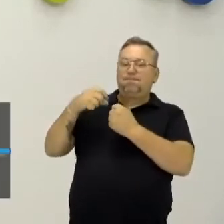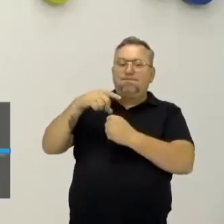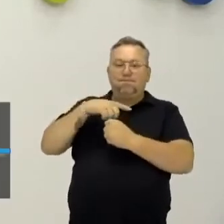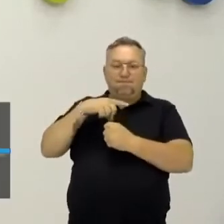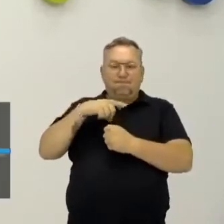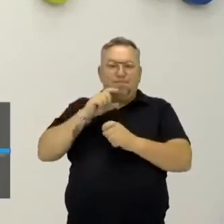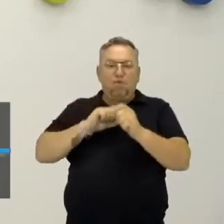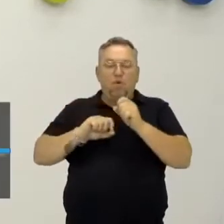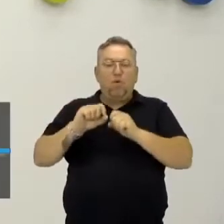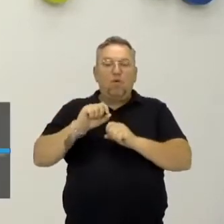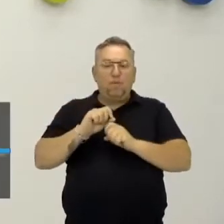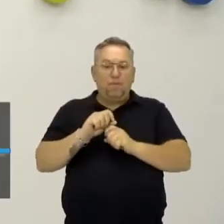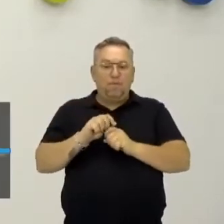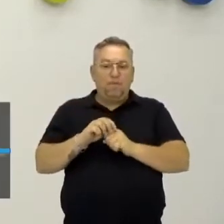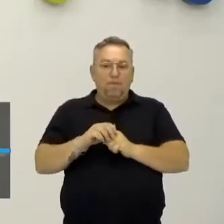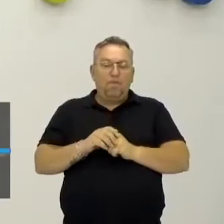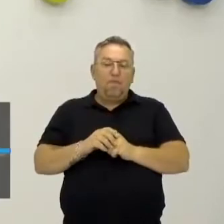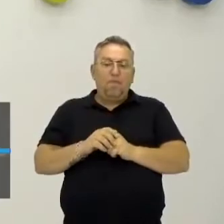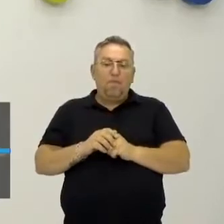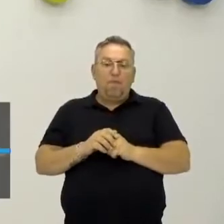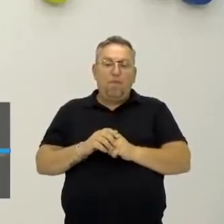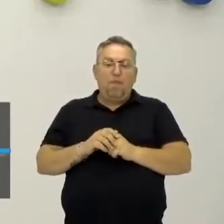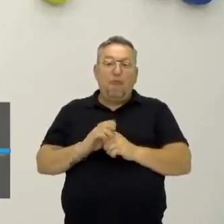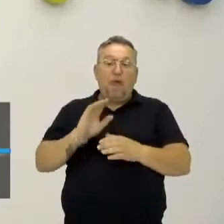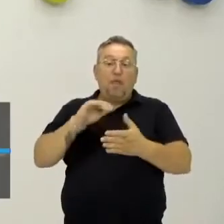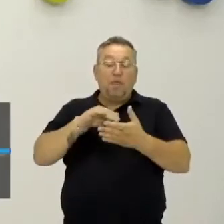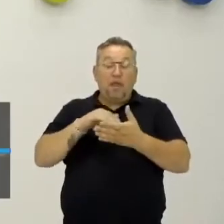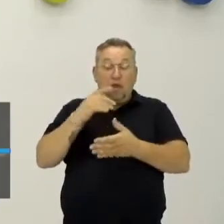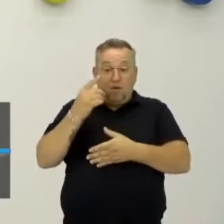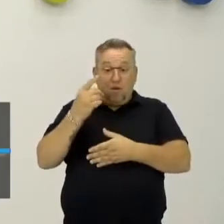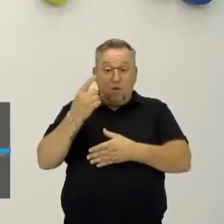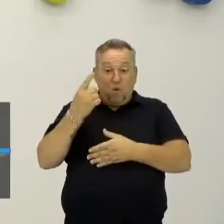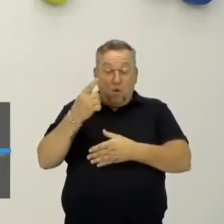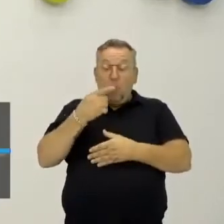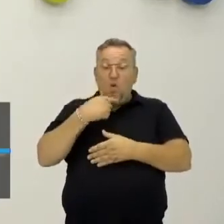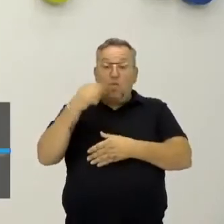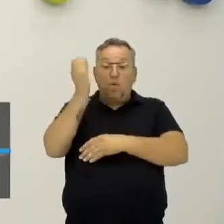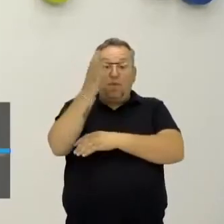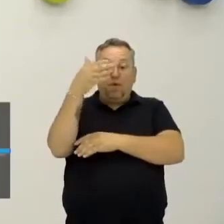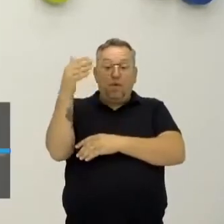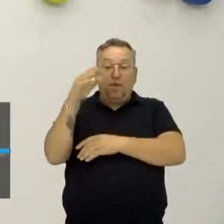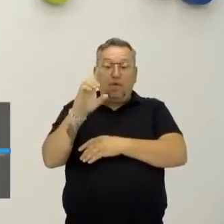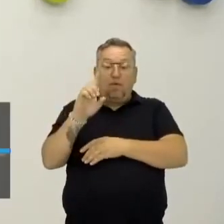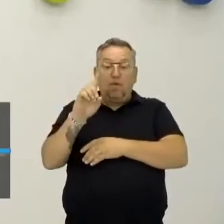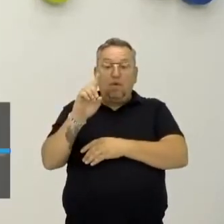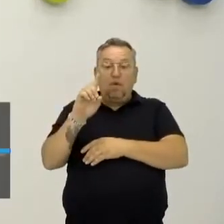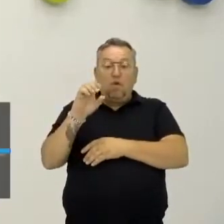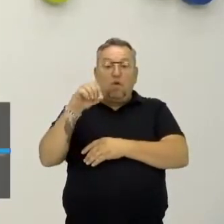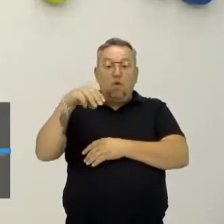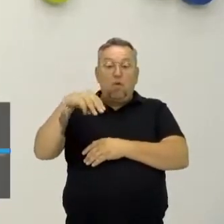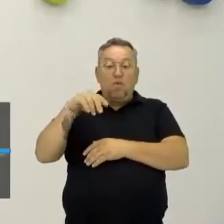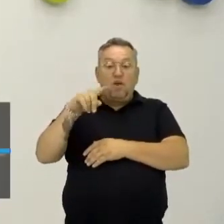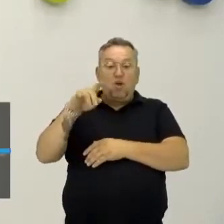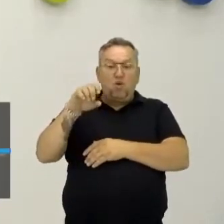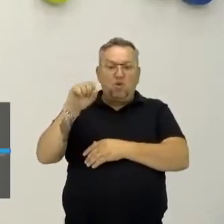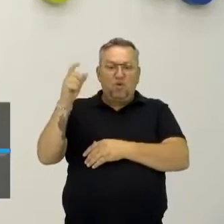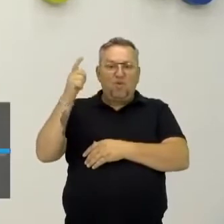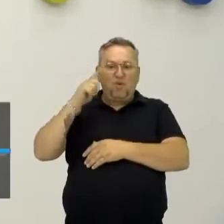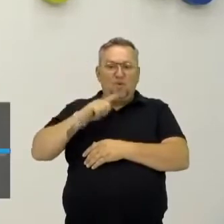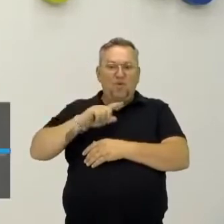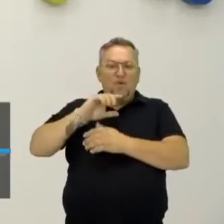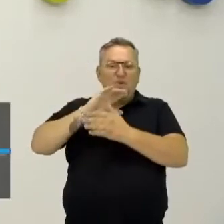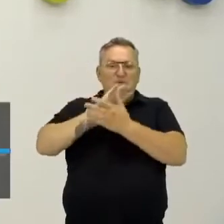grande fortificação. Até que um bandeirante, né, que é o Domingos Jorge Velho, ele consegue